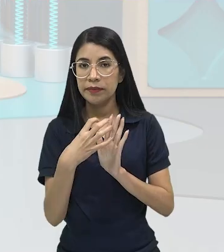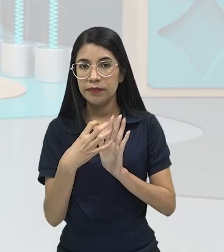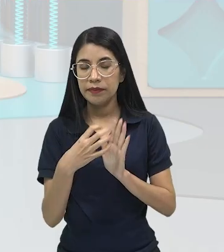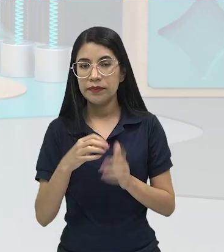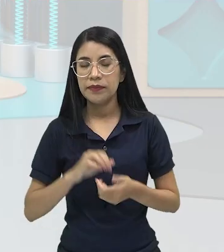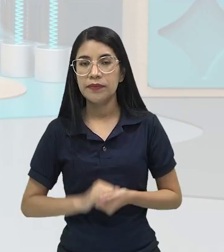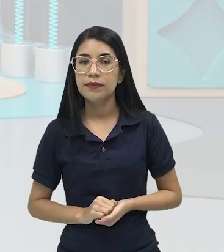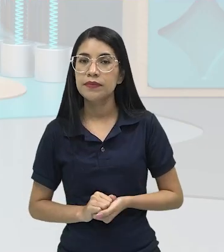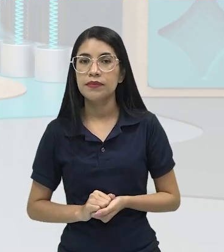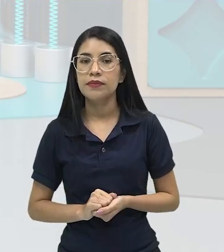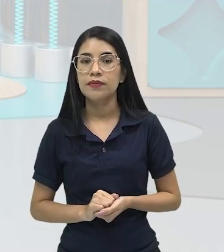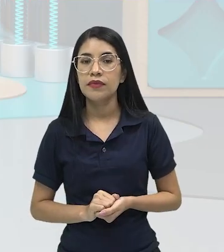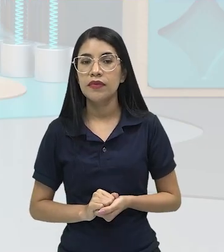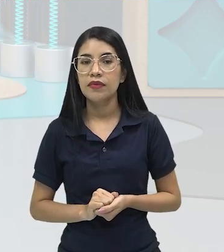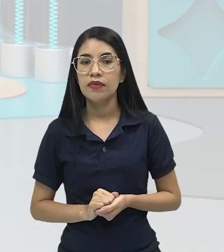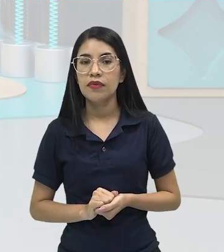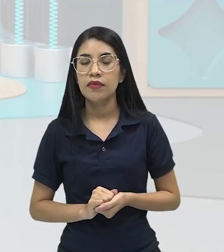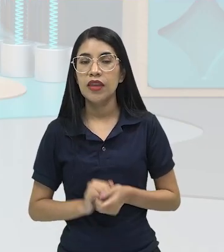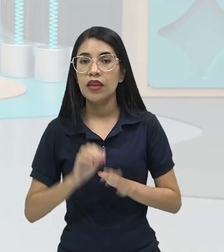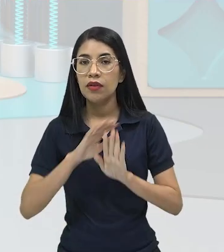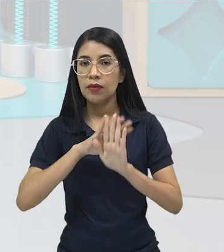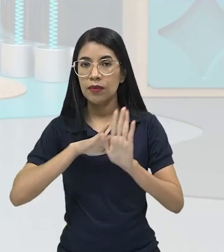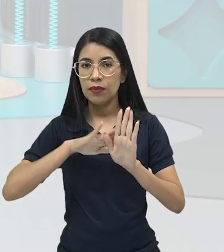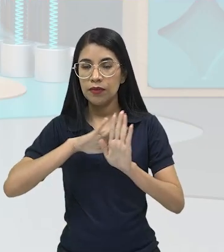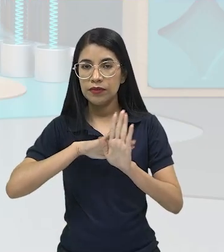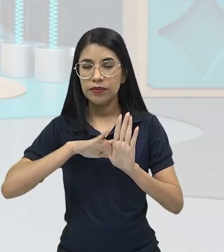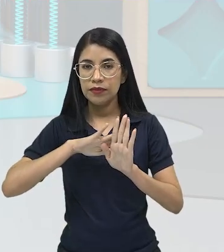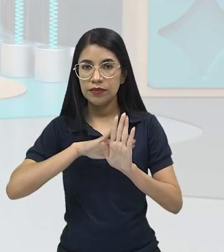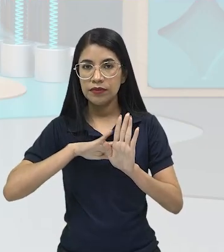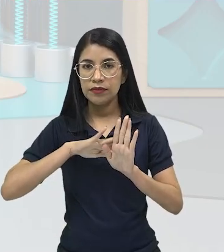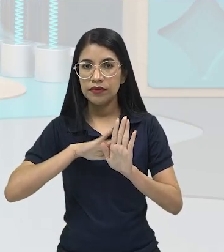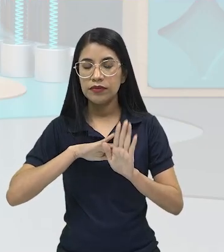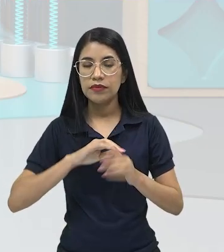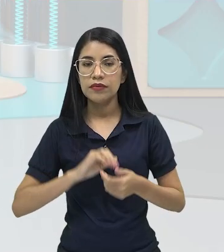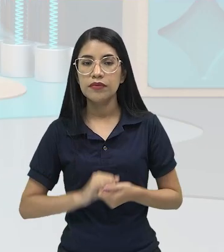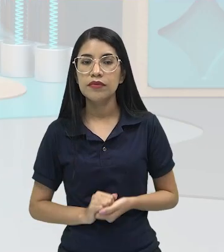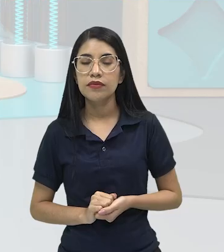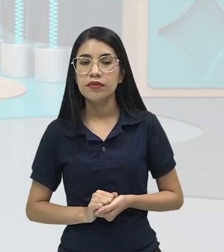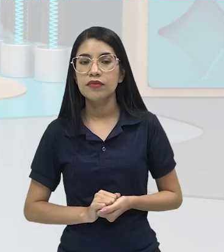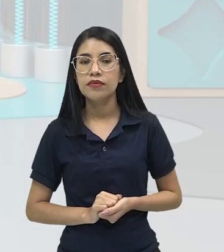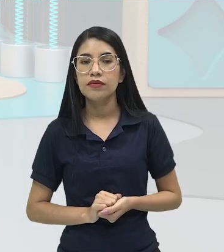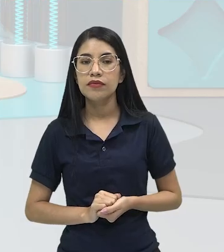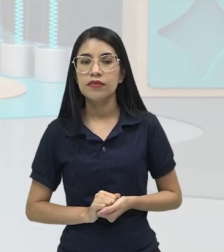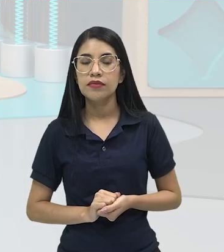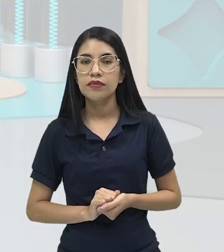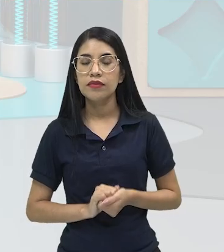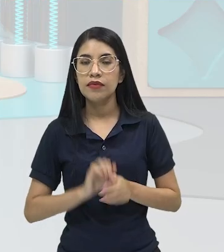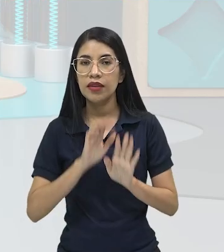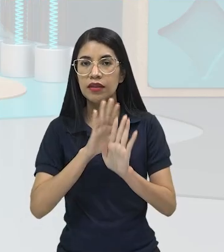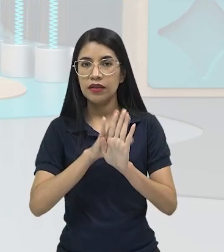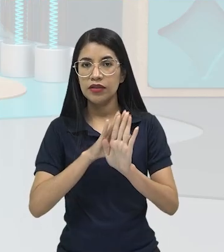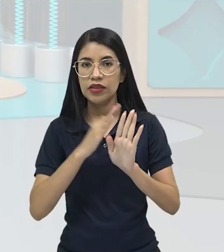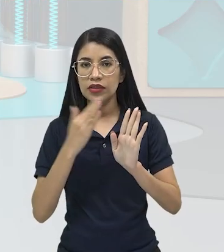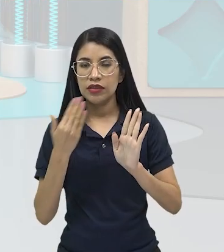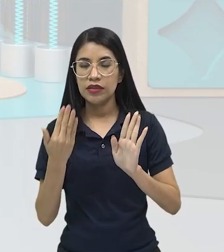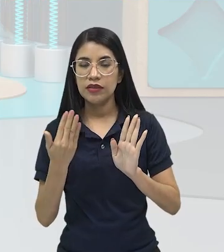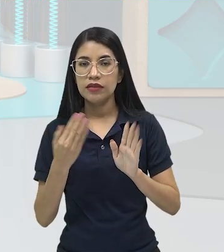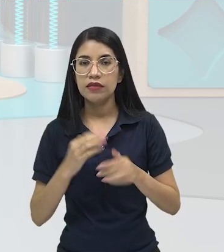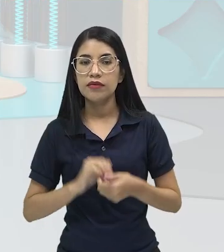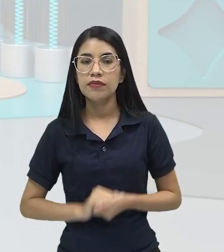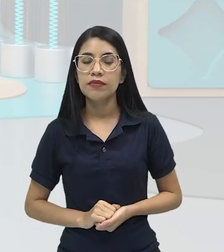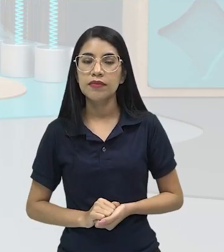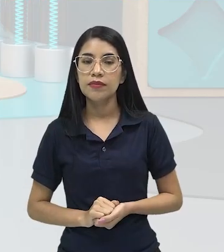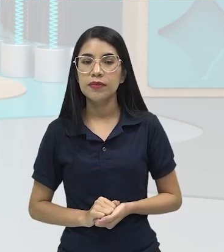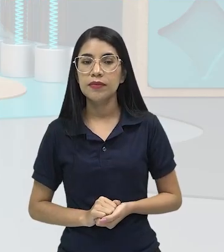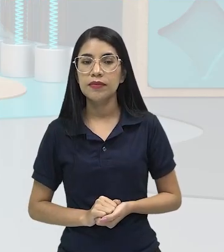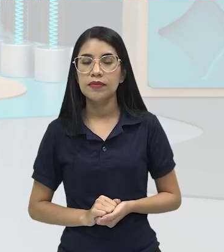hipérbole, né? Temos mais o eufemismo, temos a antítese